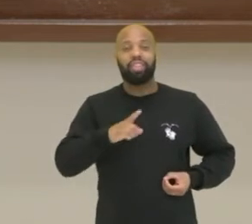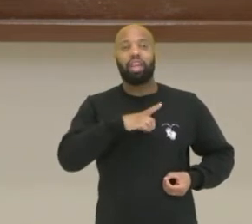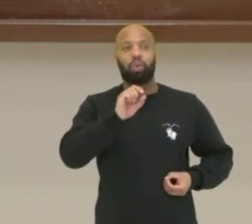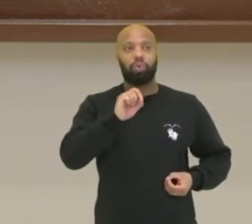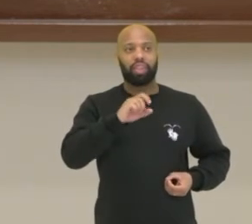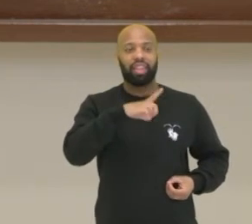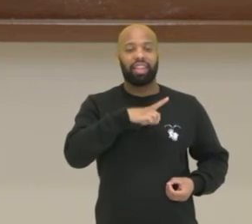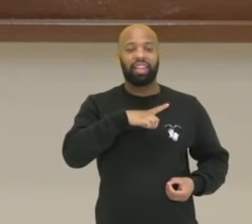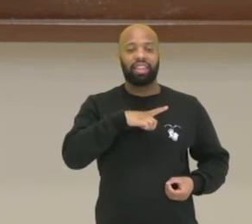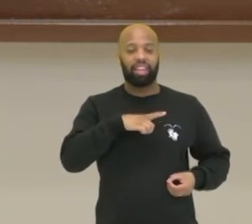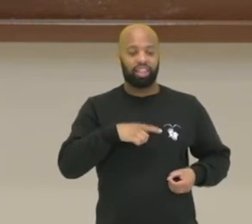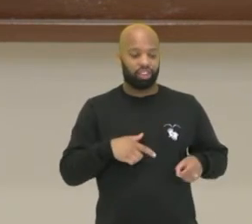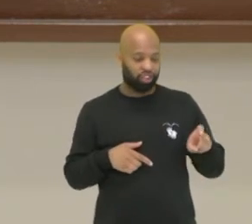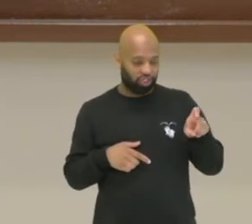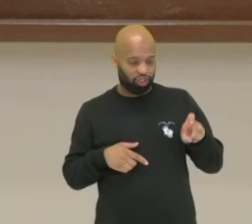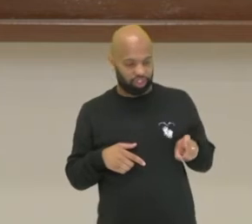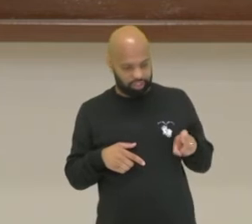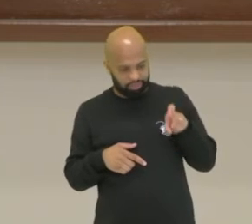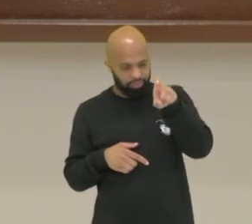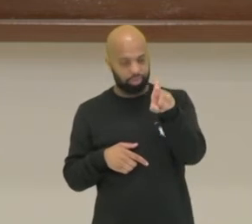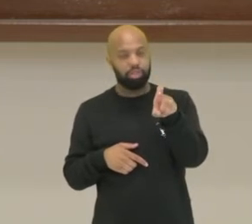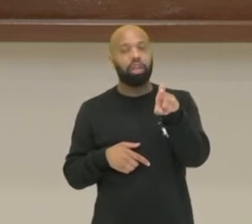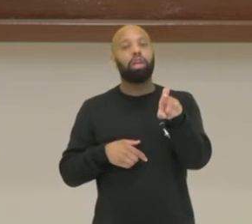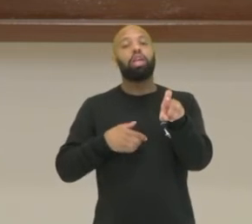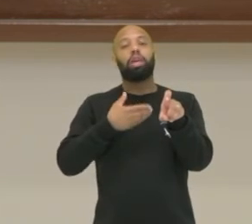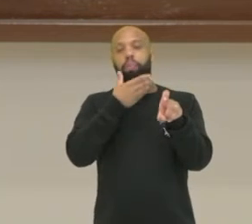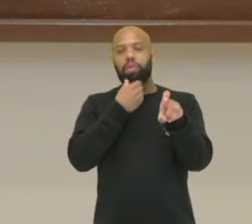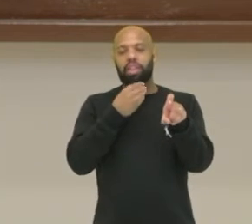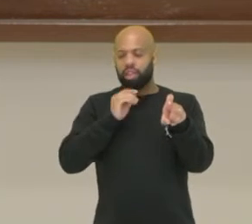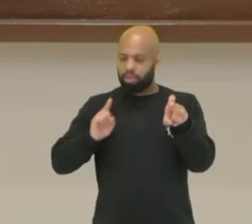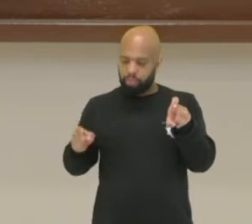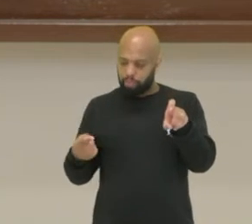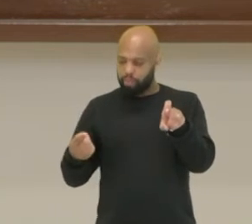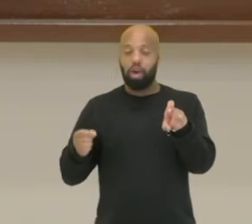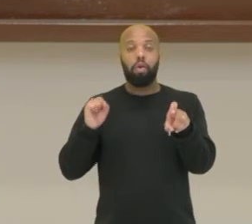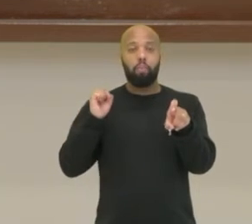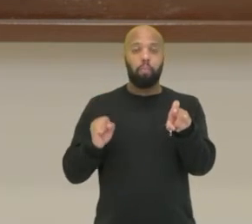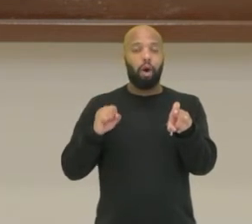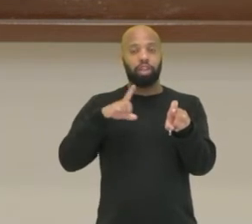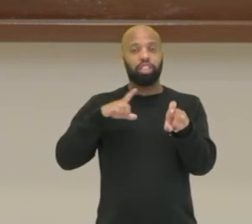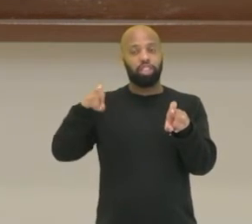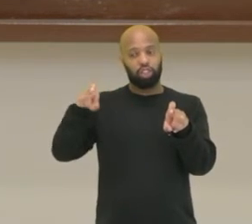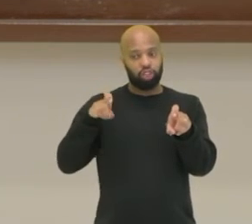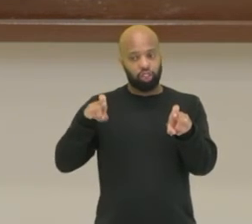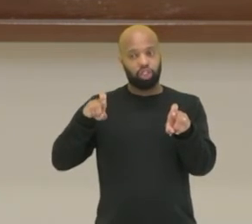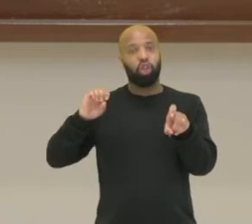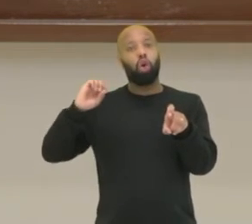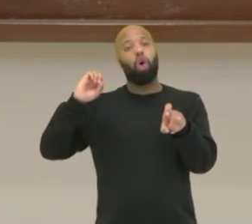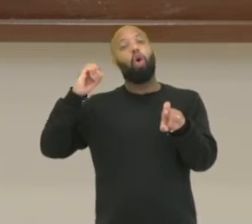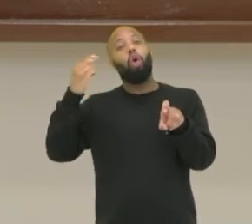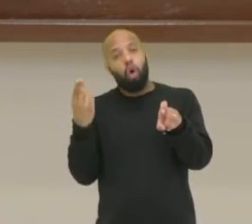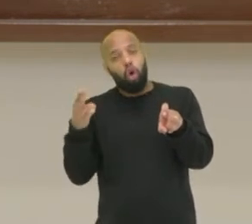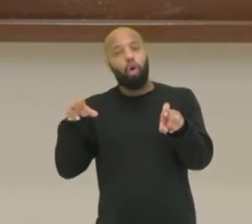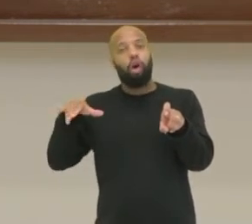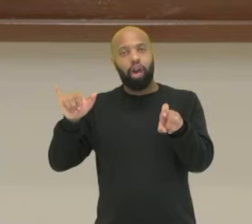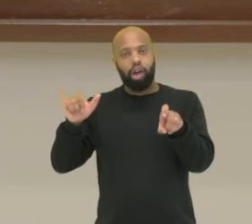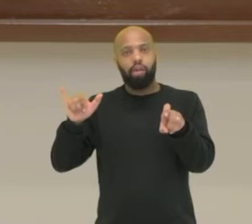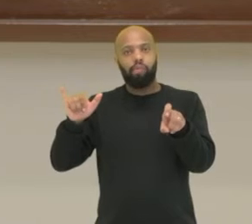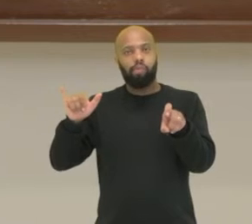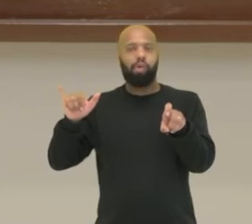X e os meninos, os espermatozoides, podem vir com as informações ou